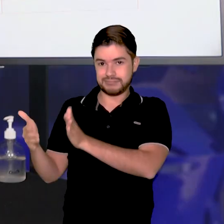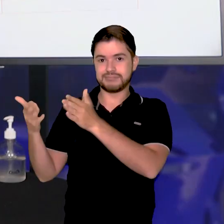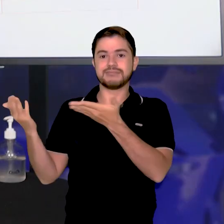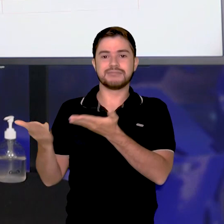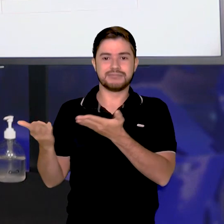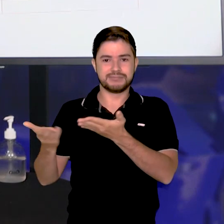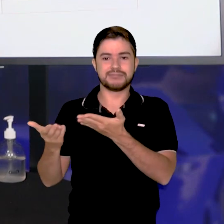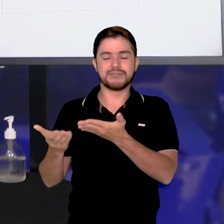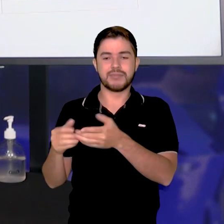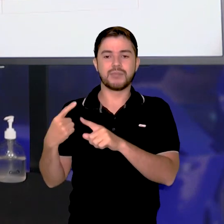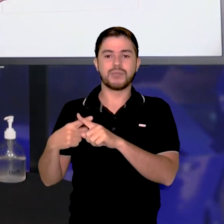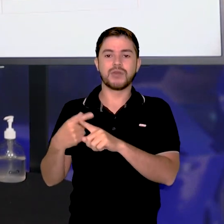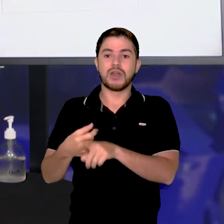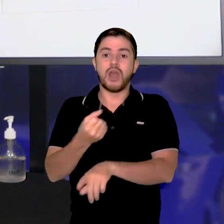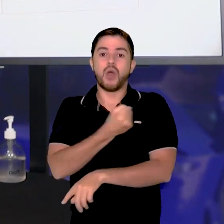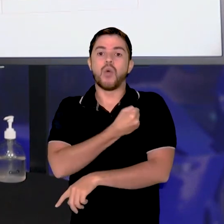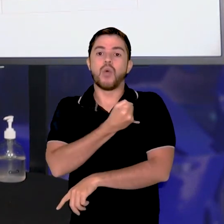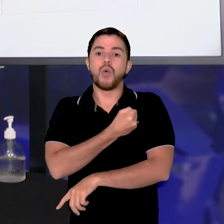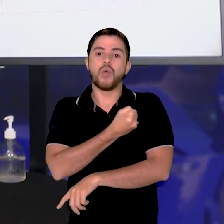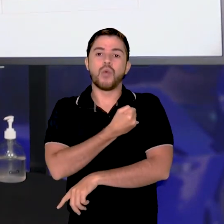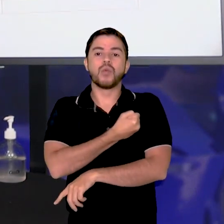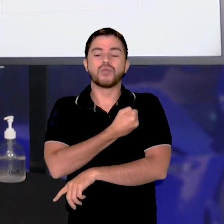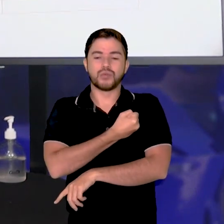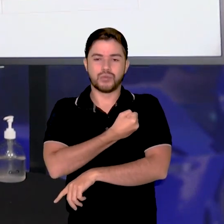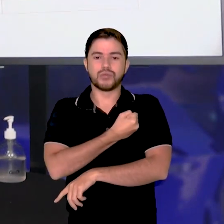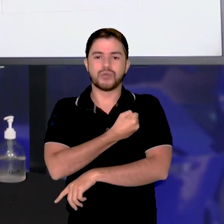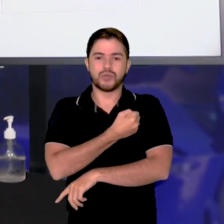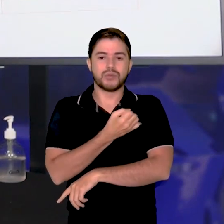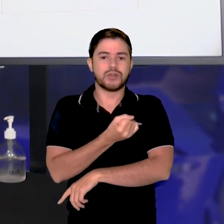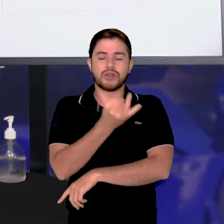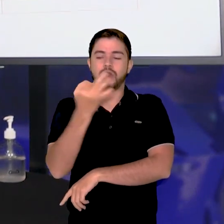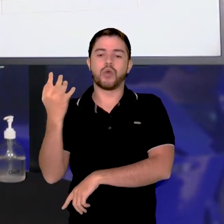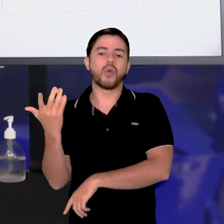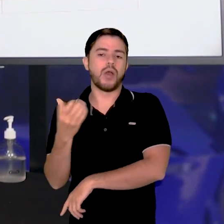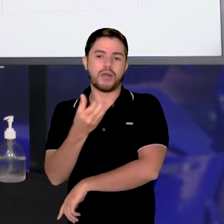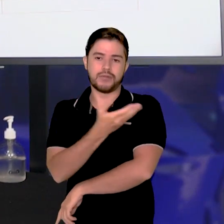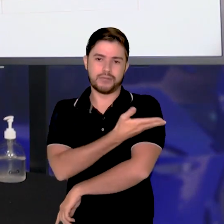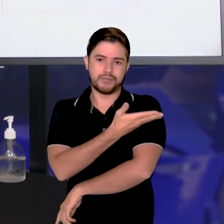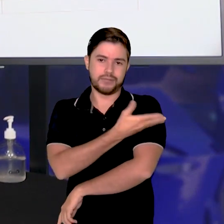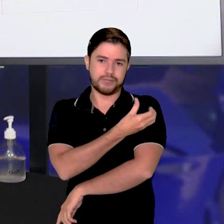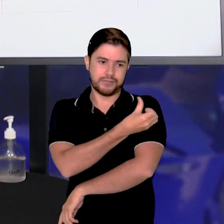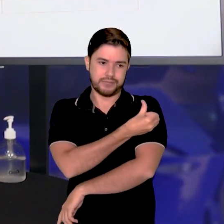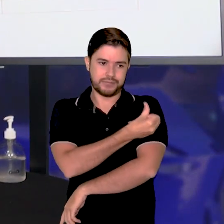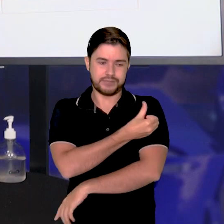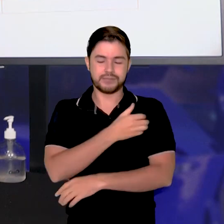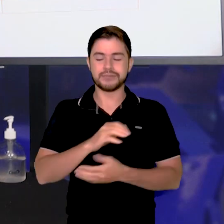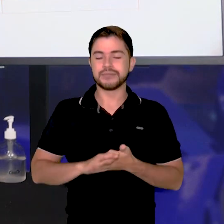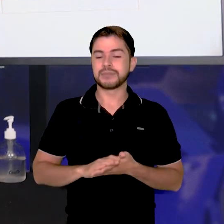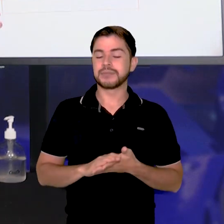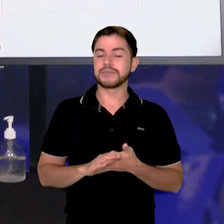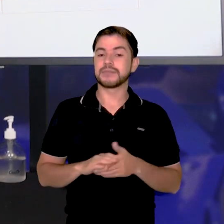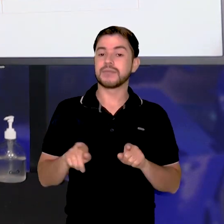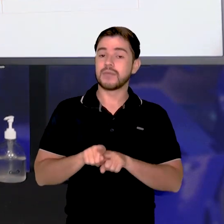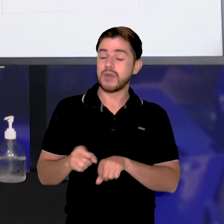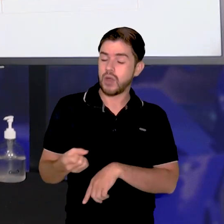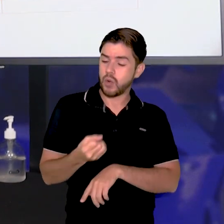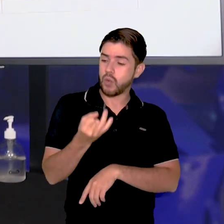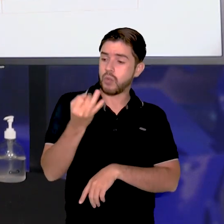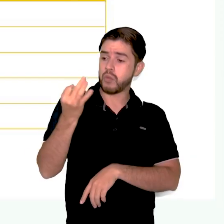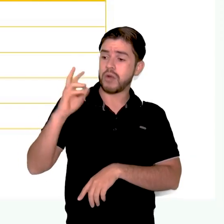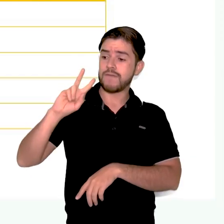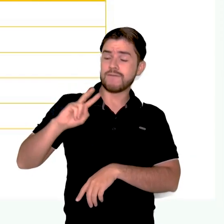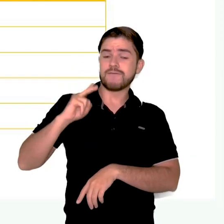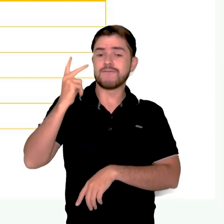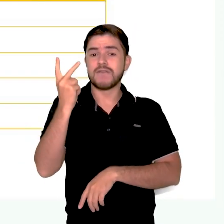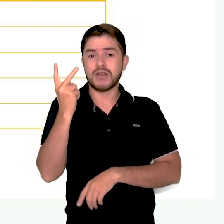seria o quê? O número de alunos. Esse número de alunos a gente chama de frequência. O que é frequência? É quantas vezes